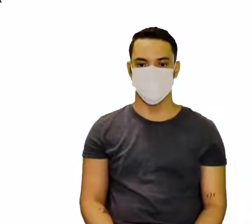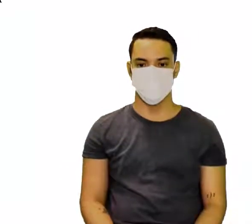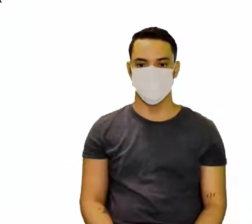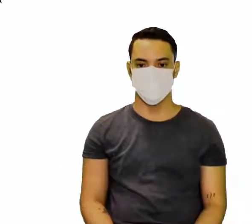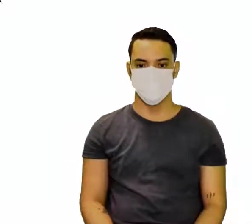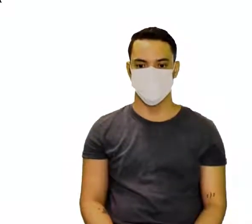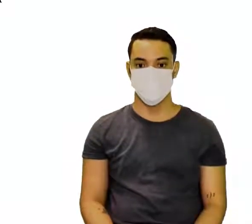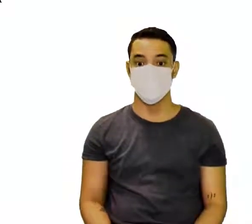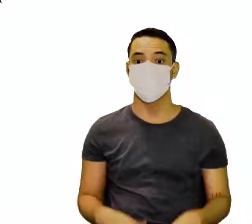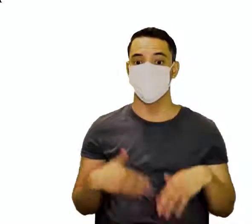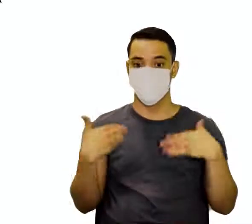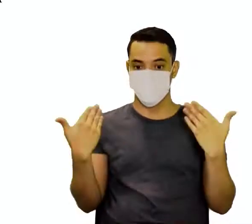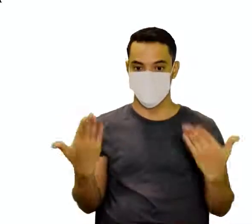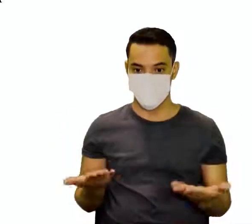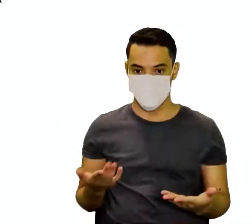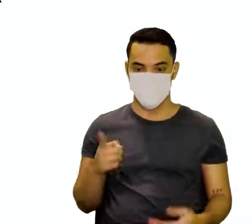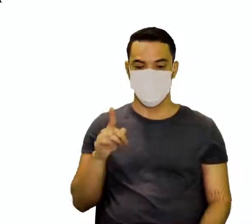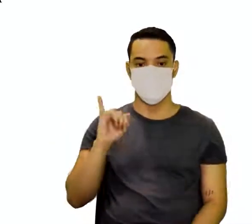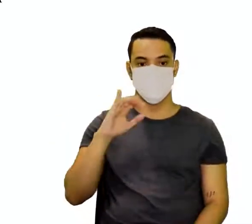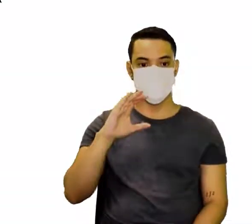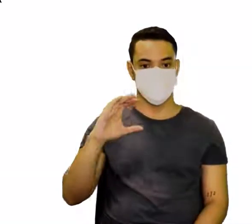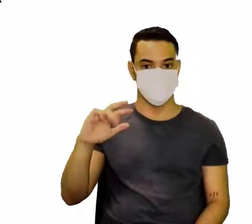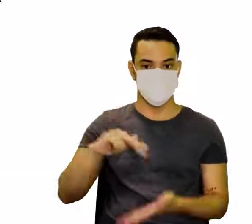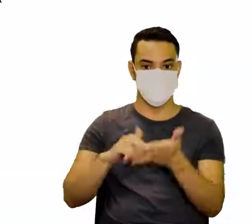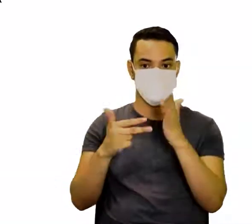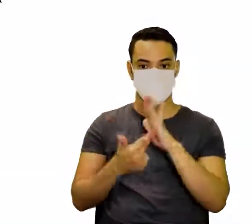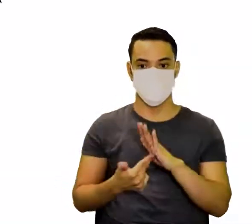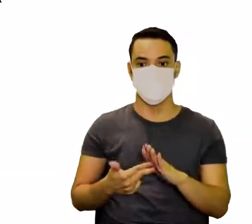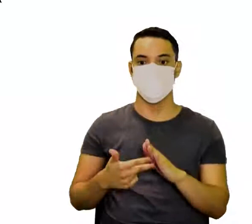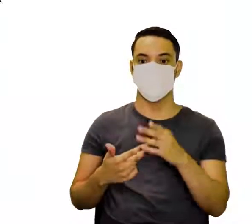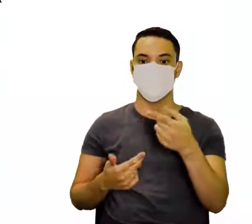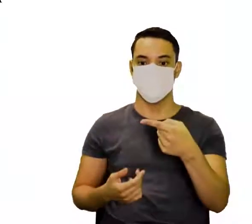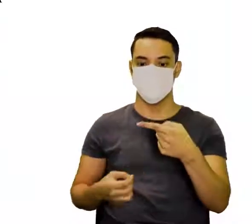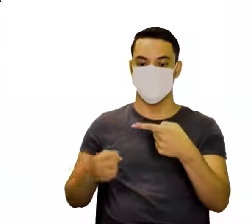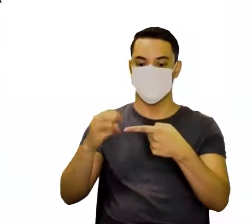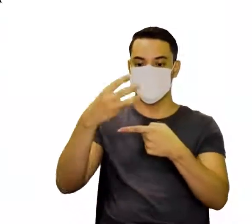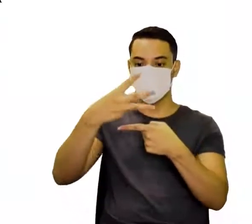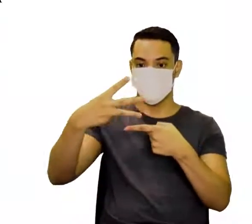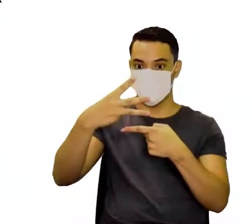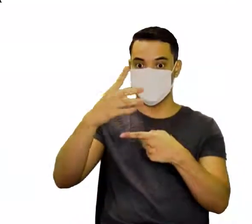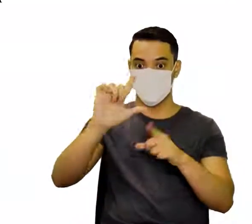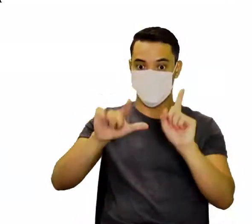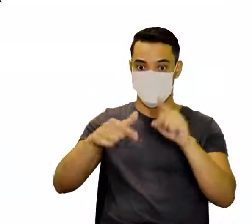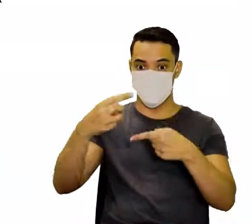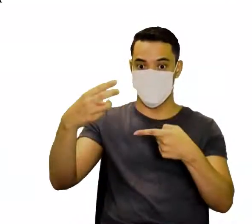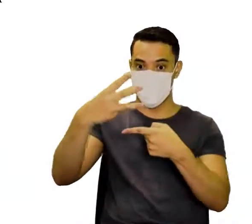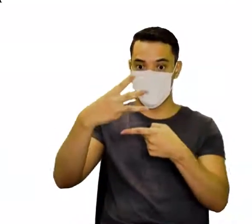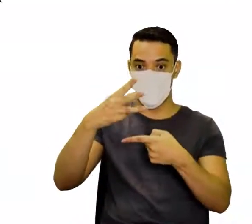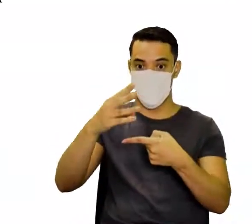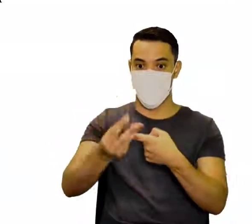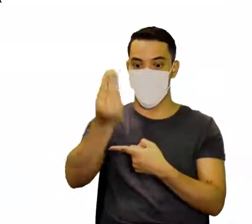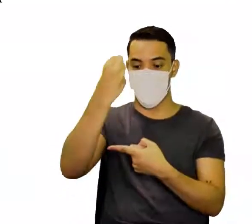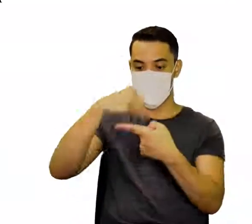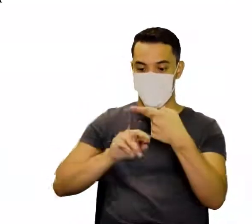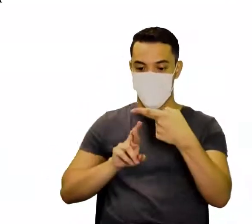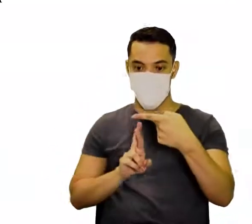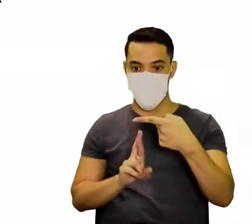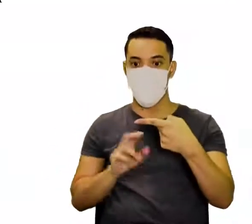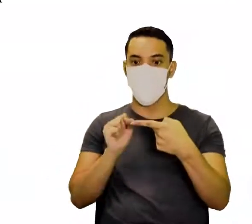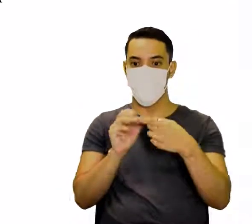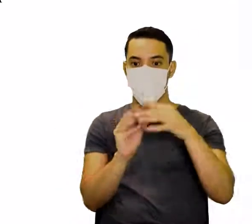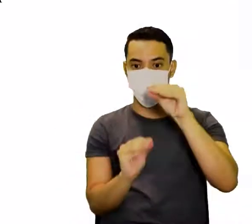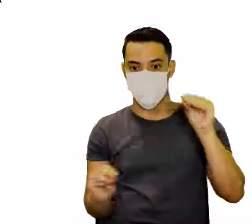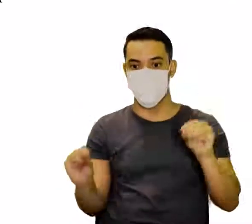Como a corrente de curto aqui, ela é a eletromotriz sobre a resistência, eu posso isolar a resistência, né, pessoal? Então,